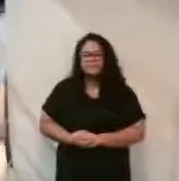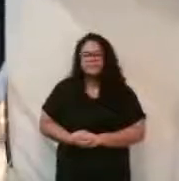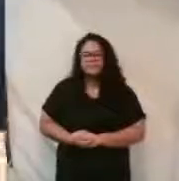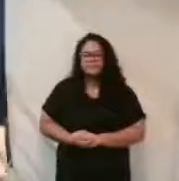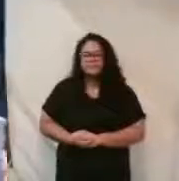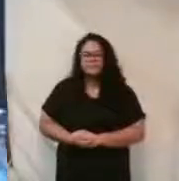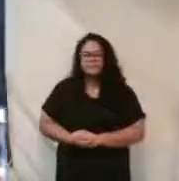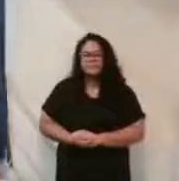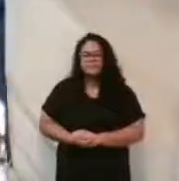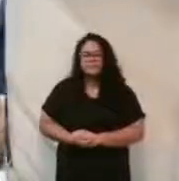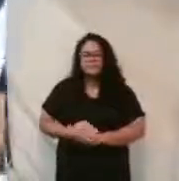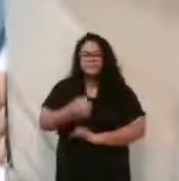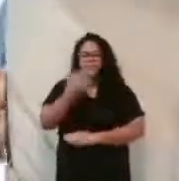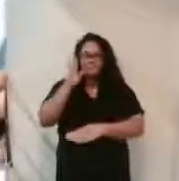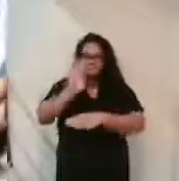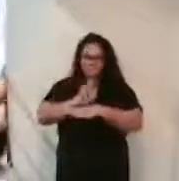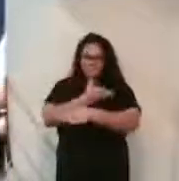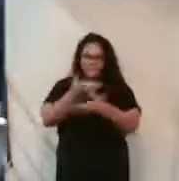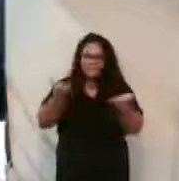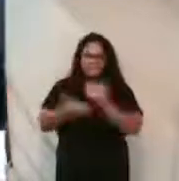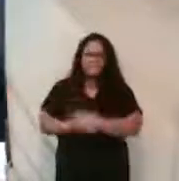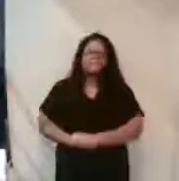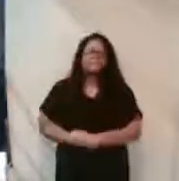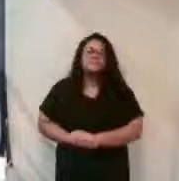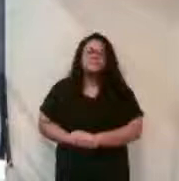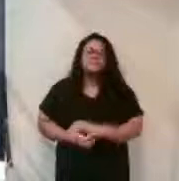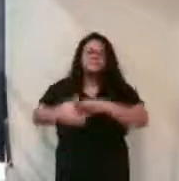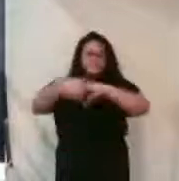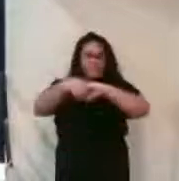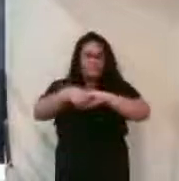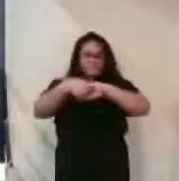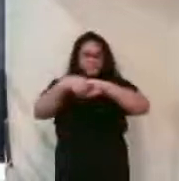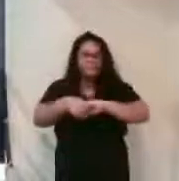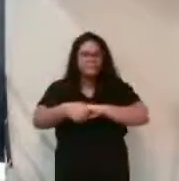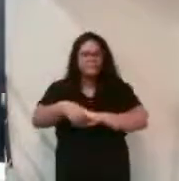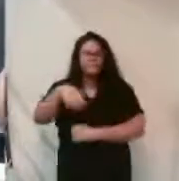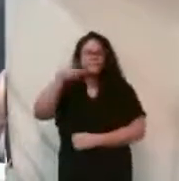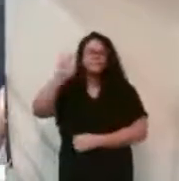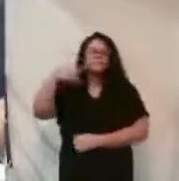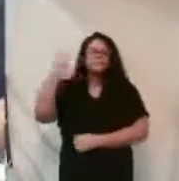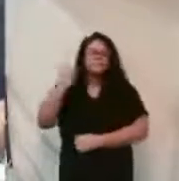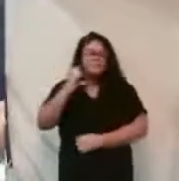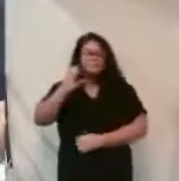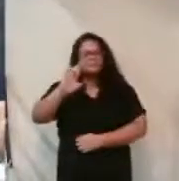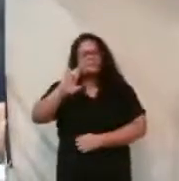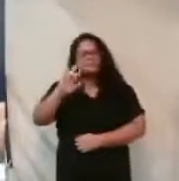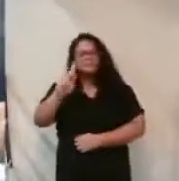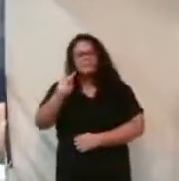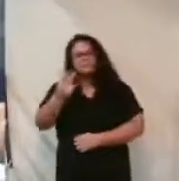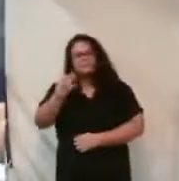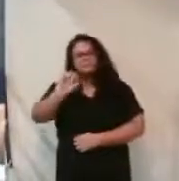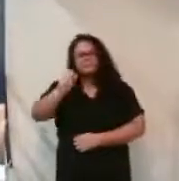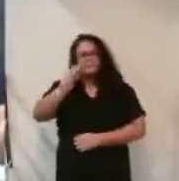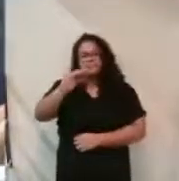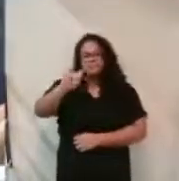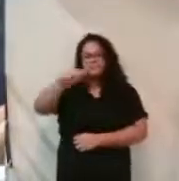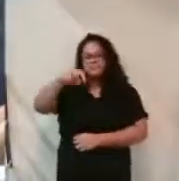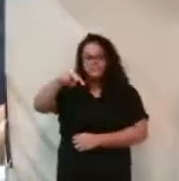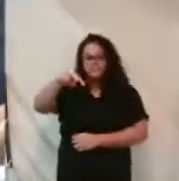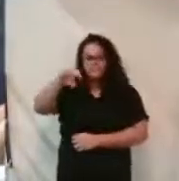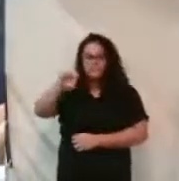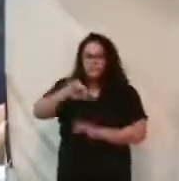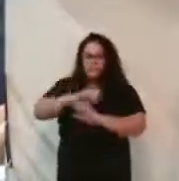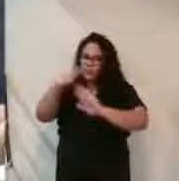Bem, pessoal, boa tarde mais uma vez. Cumprimentando aqui a doutora Cristiane, doutor Francisco Disseu, Edilson, colega Pedro,